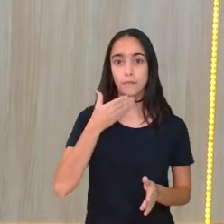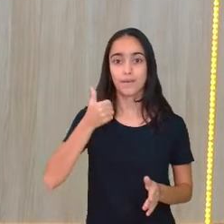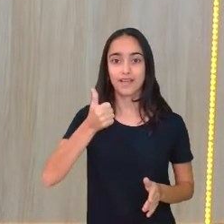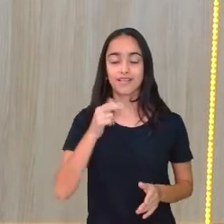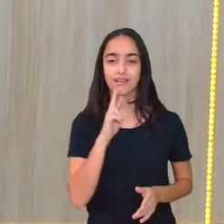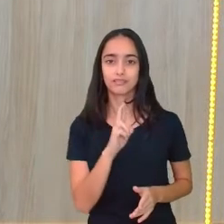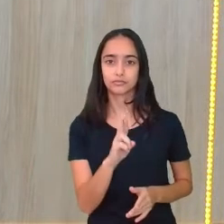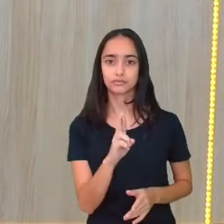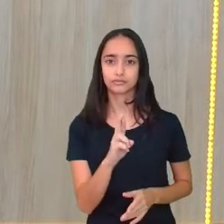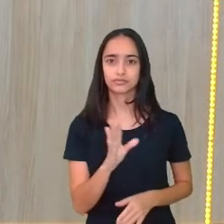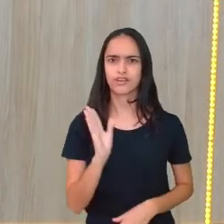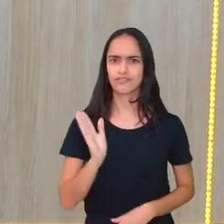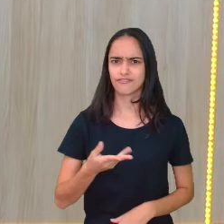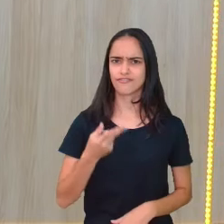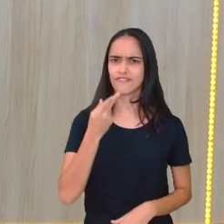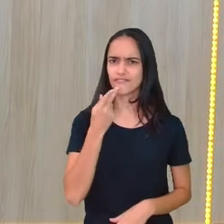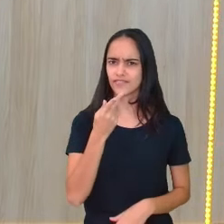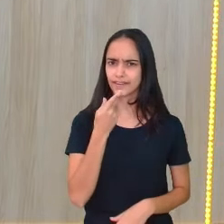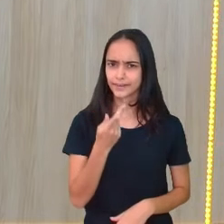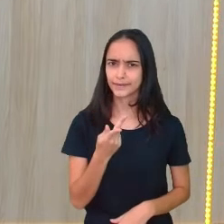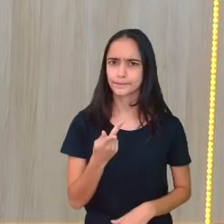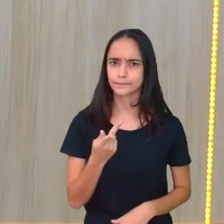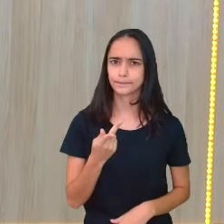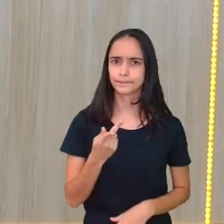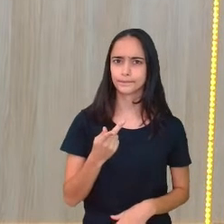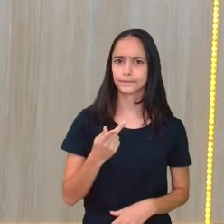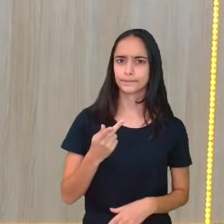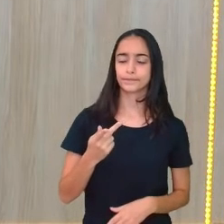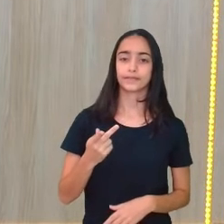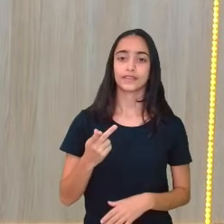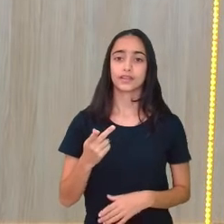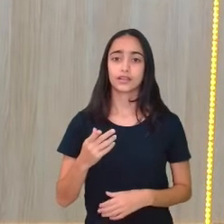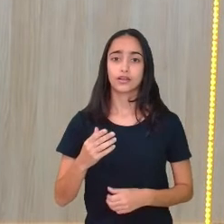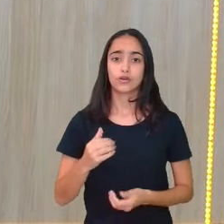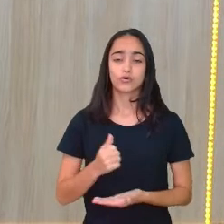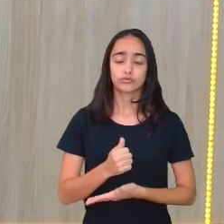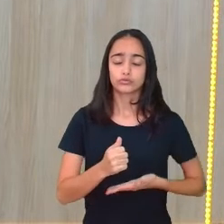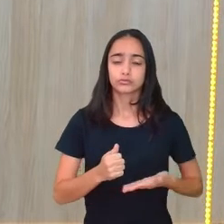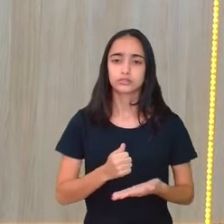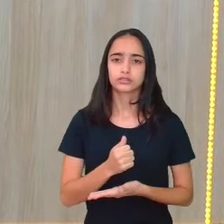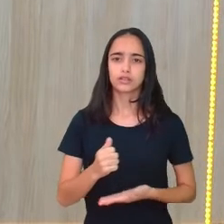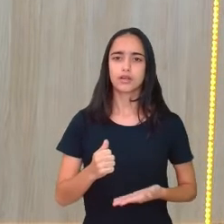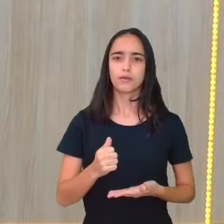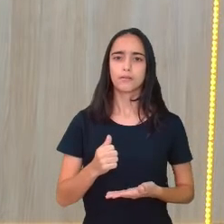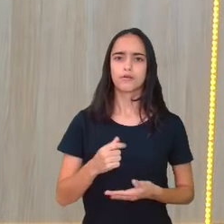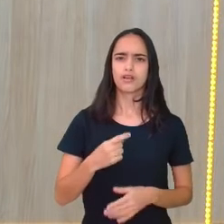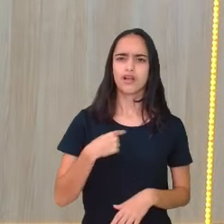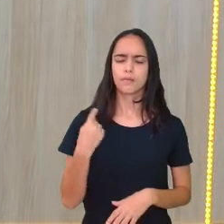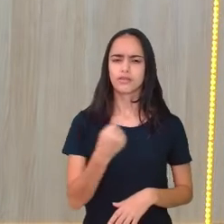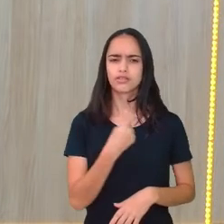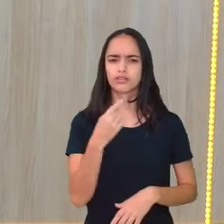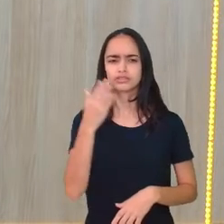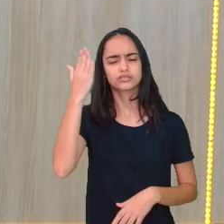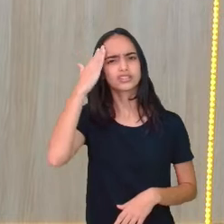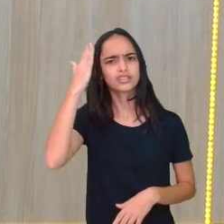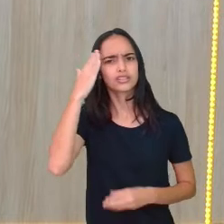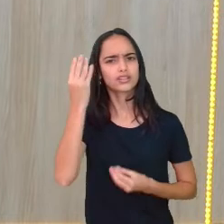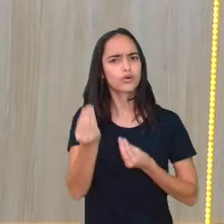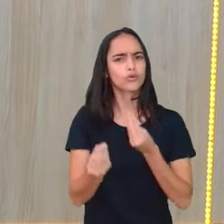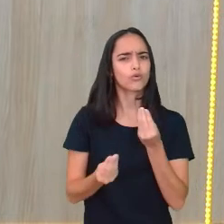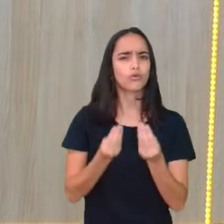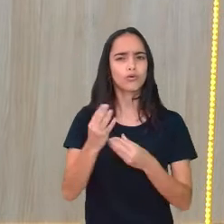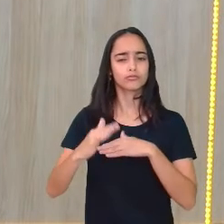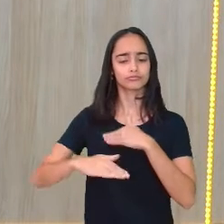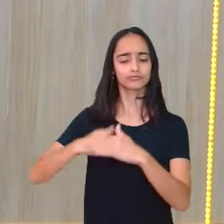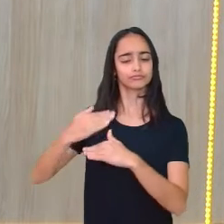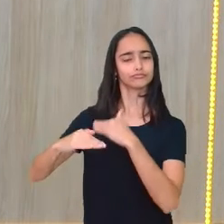como eu já falei, esses princípios, eles servem para nortear, né? Fazer a gente entender como é que a gente vai lidar com esse